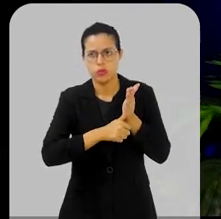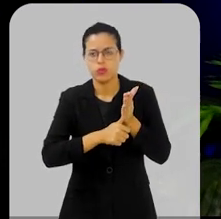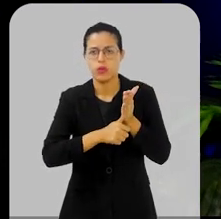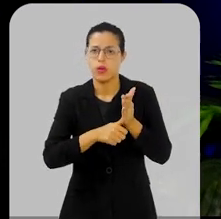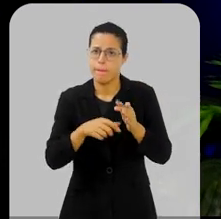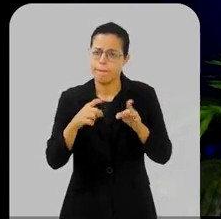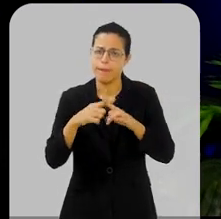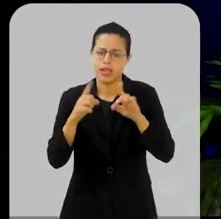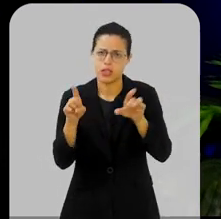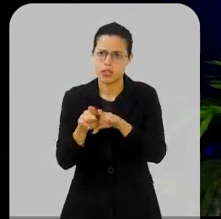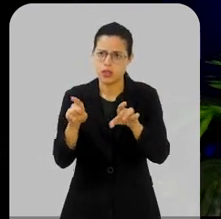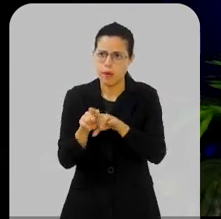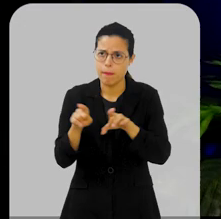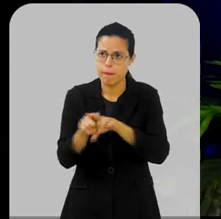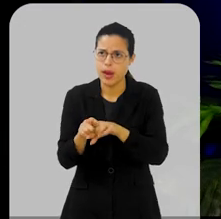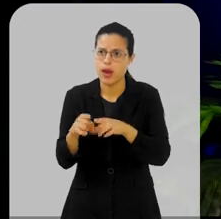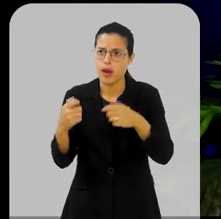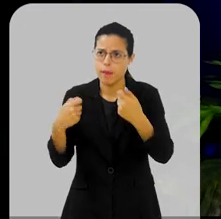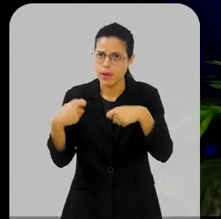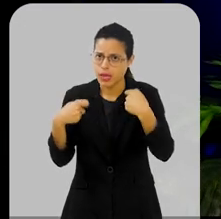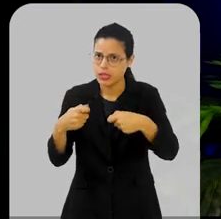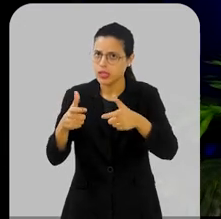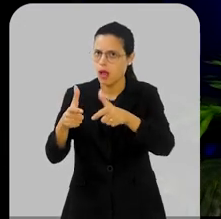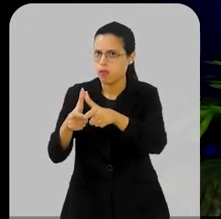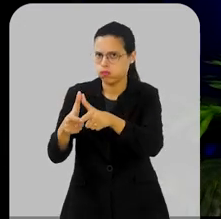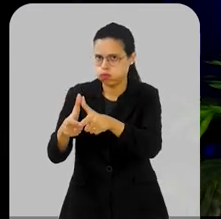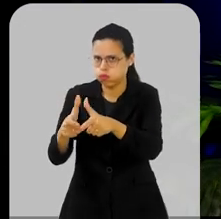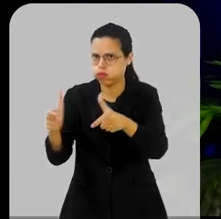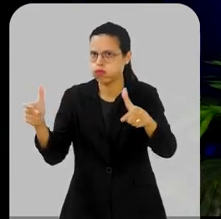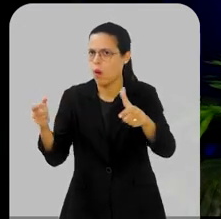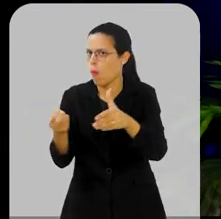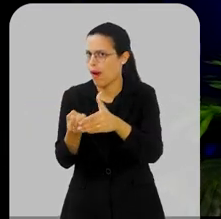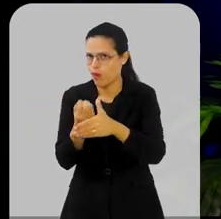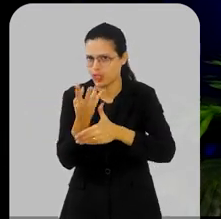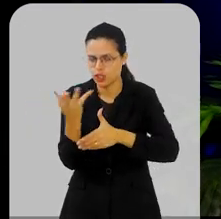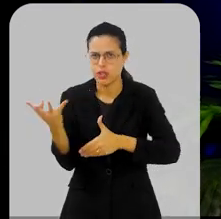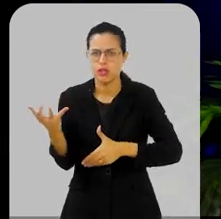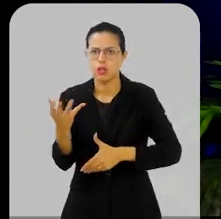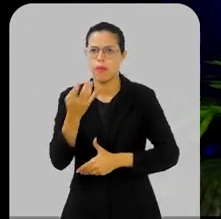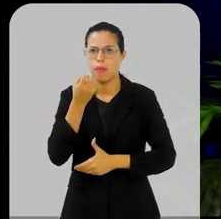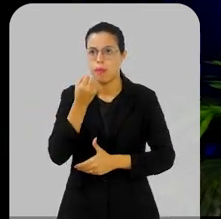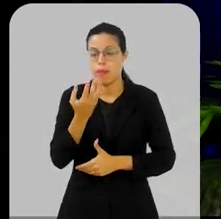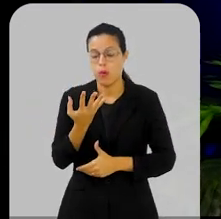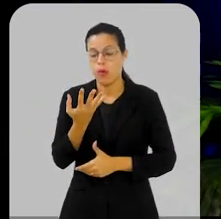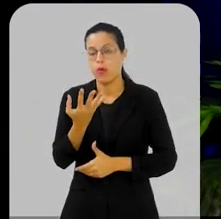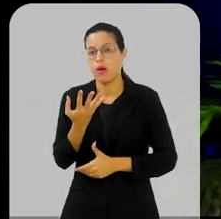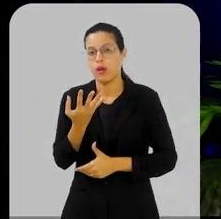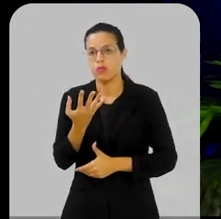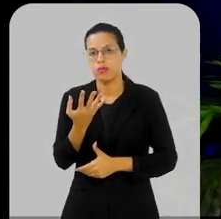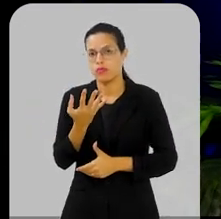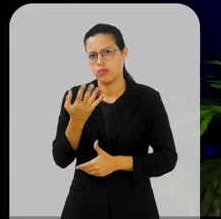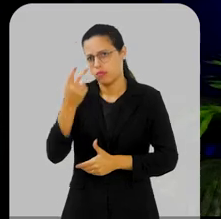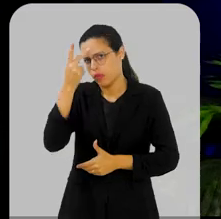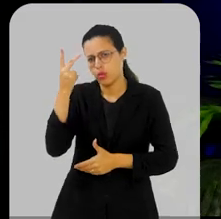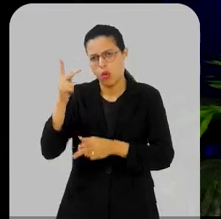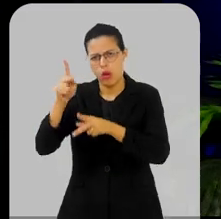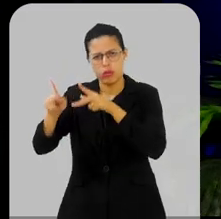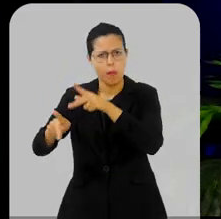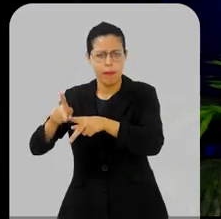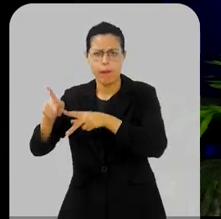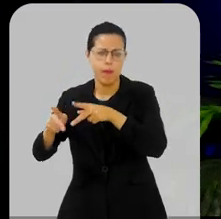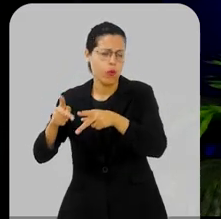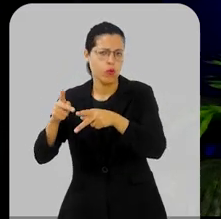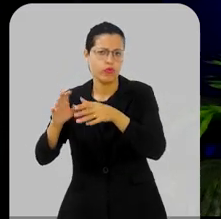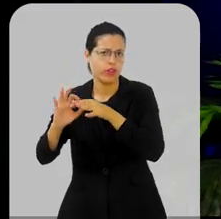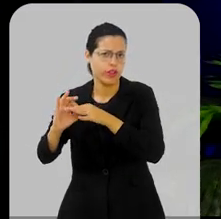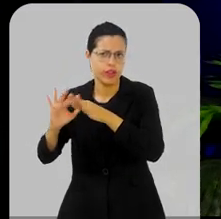comprar o ingresso, mas também tem que ter uma cota bastante generosa em número de ingressos, que seja para qualquer um do